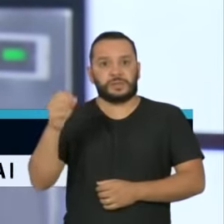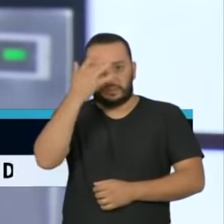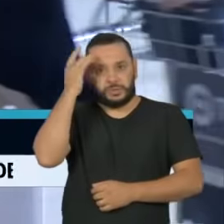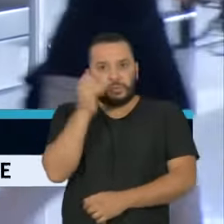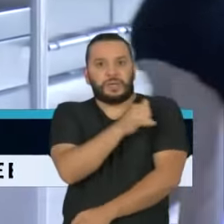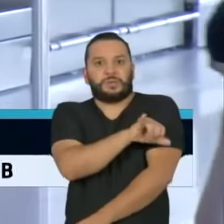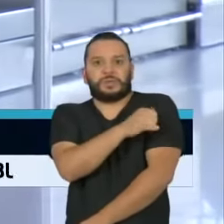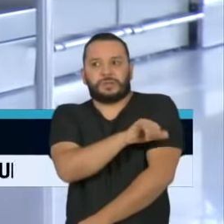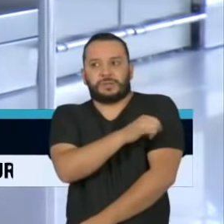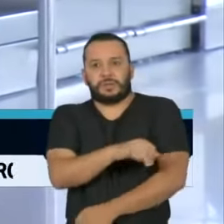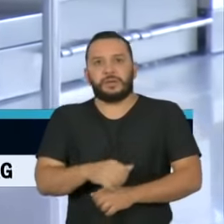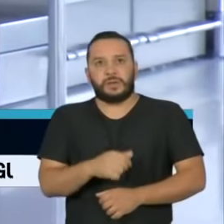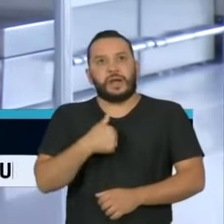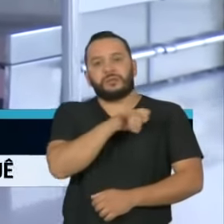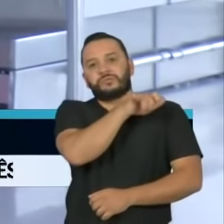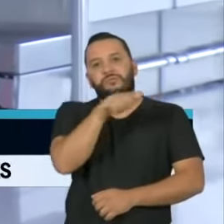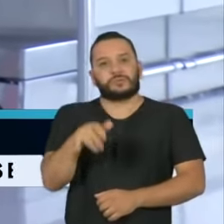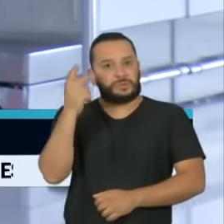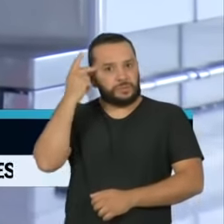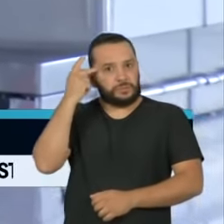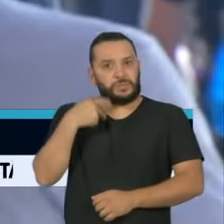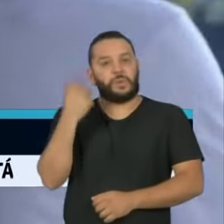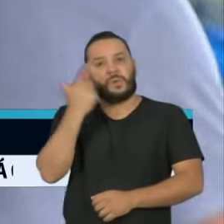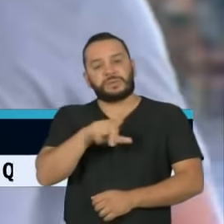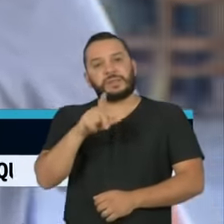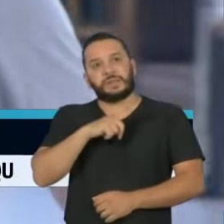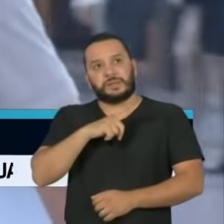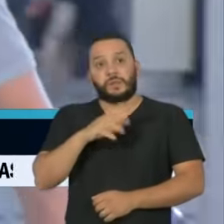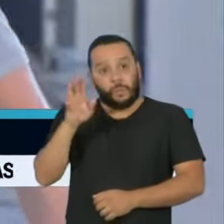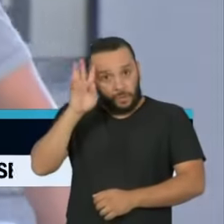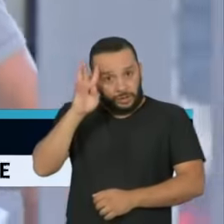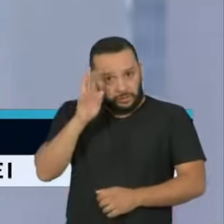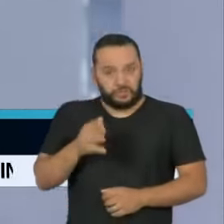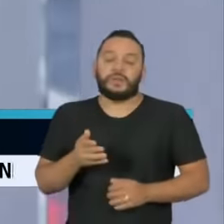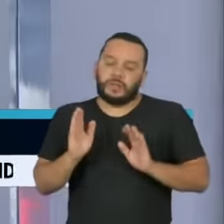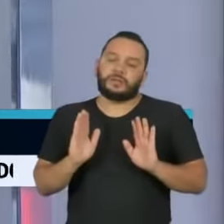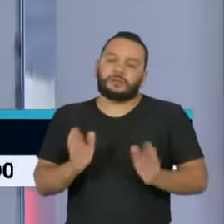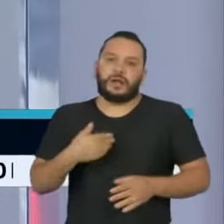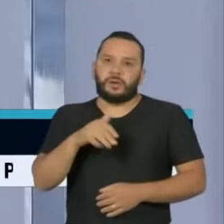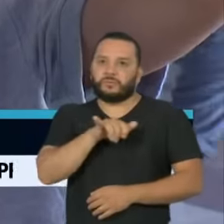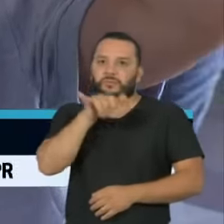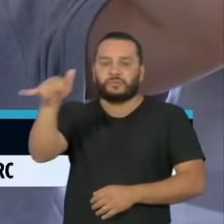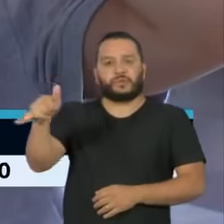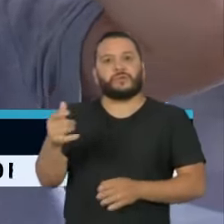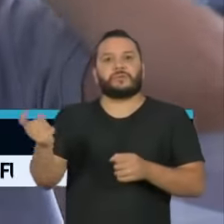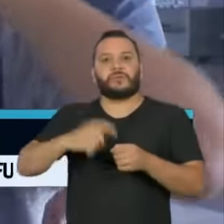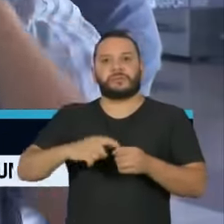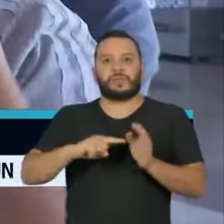Janeiro. Acabou em São Paulo, onde conseguiu uma passagem só para essa quarta-feira para retornar a Buenos Aires.